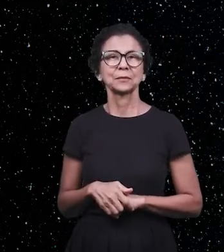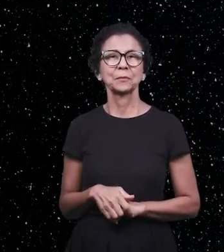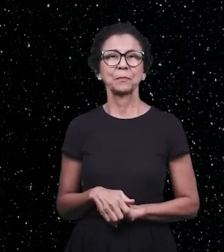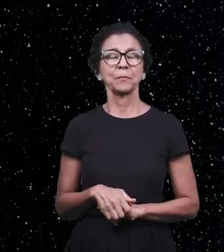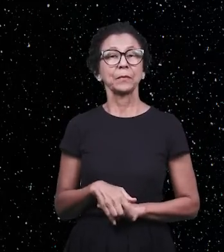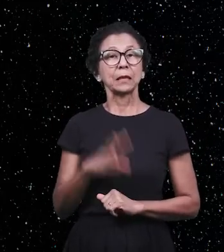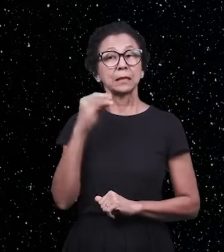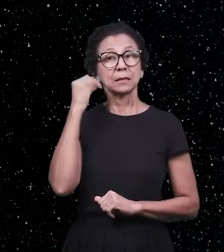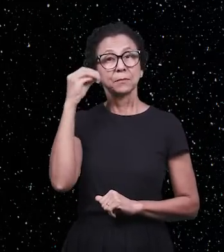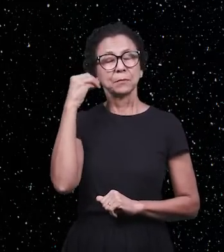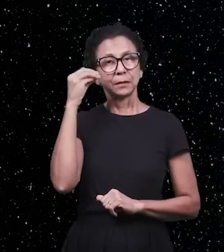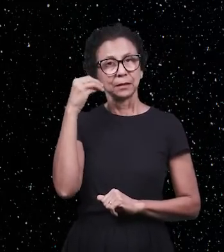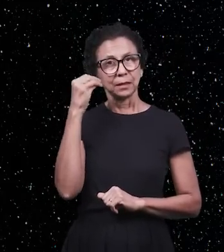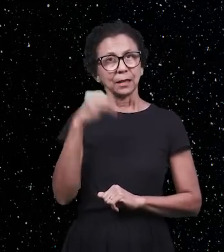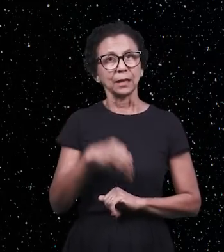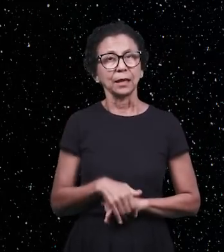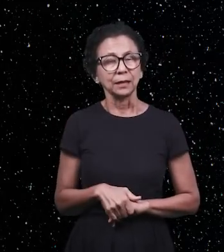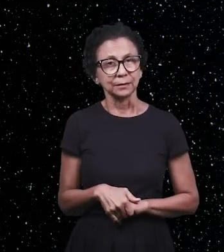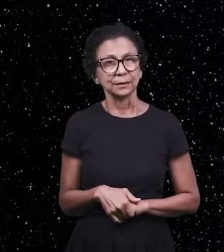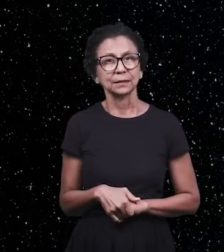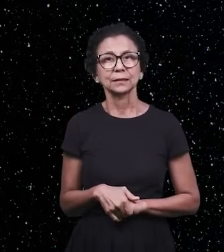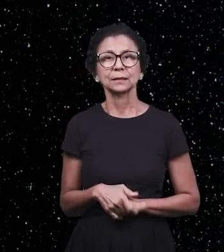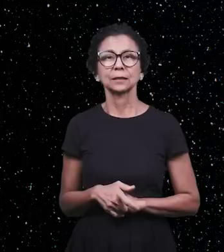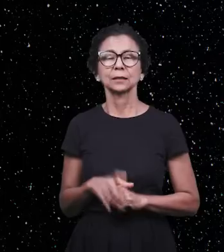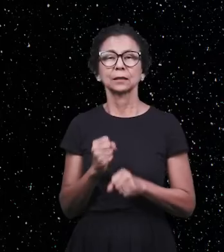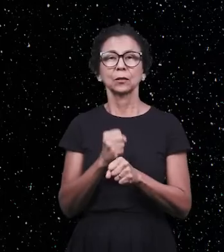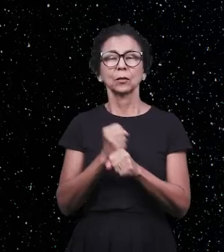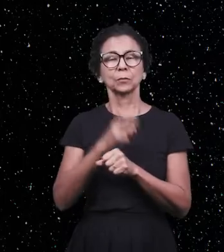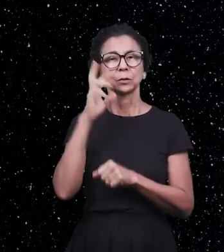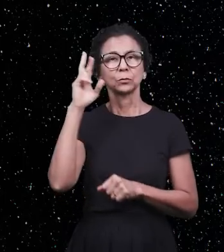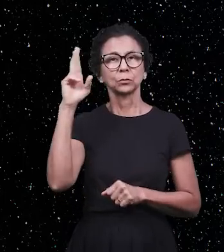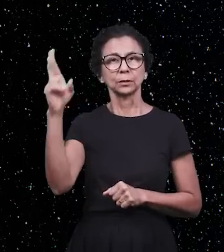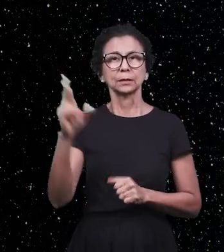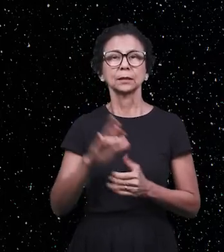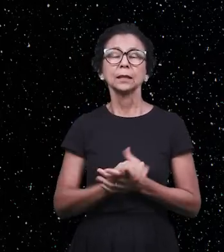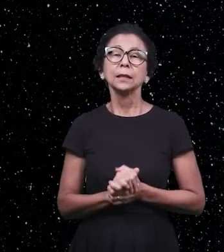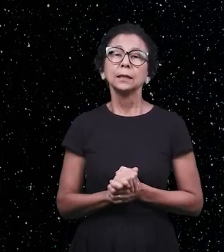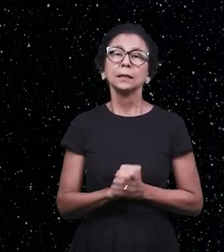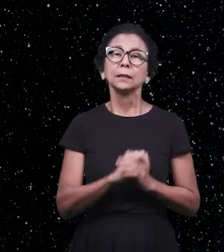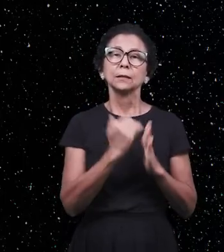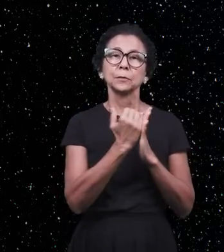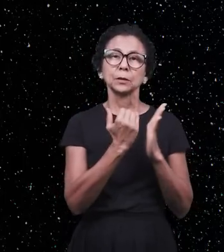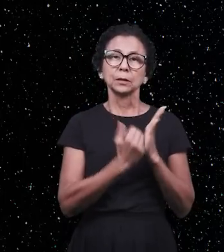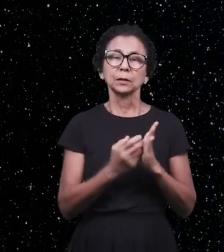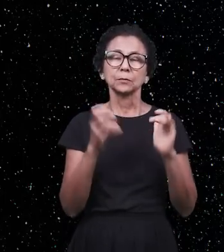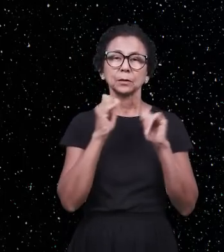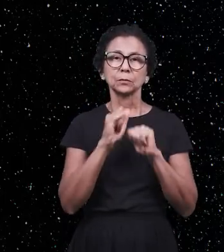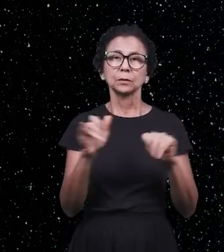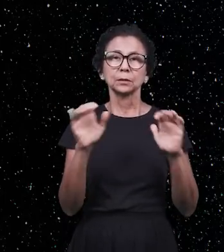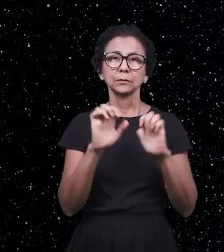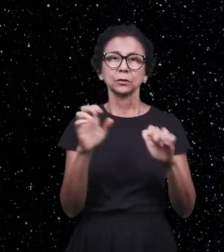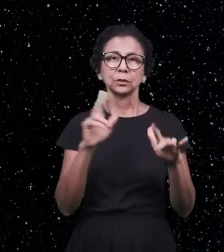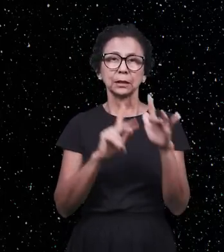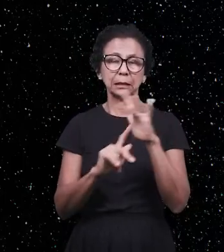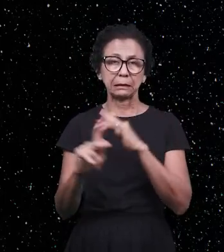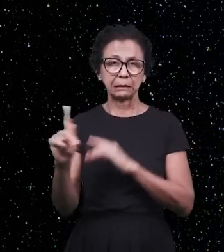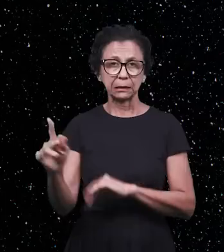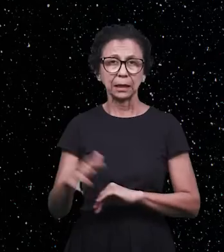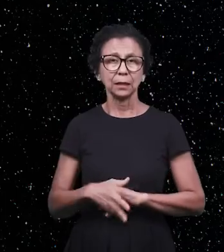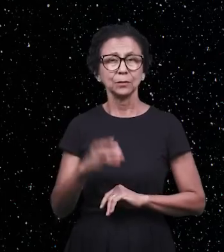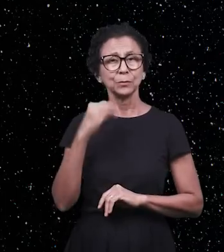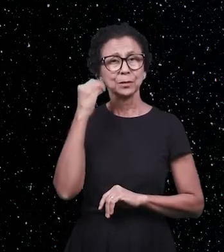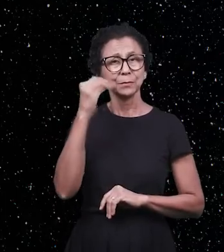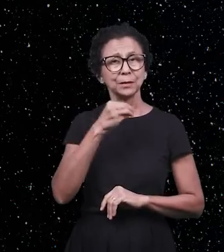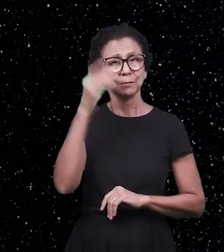temos experiência realizando a obra do Senhor. O programa Evangelho Eterno tem edificado